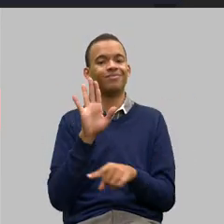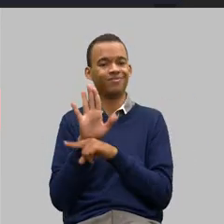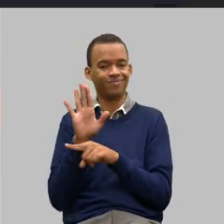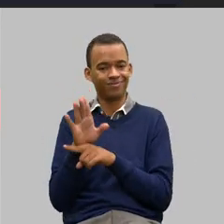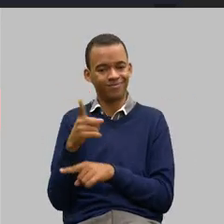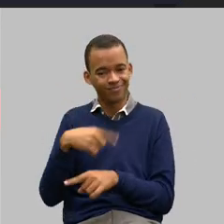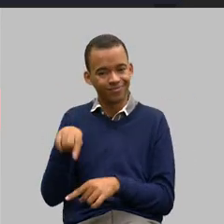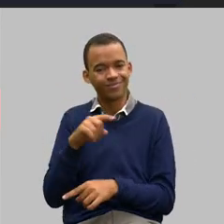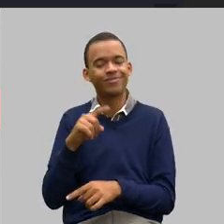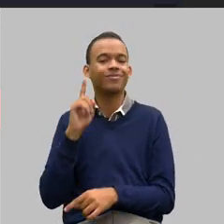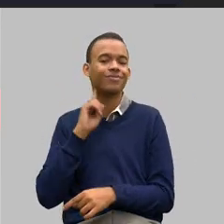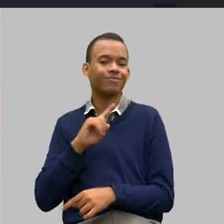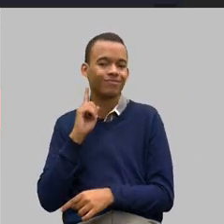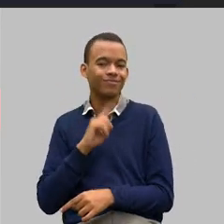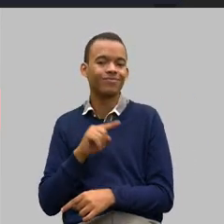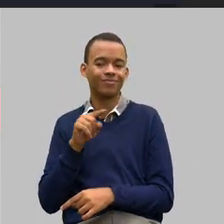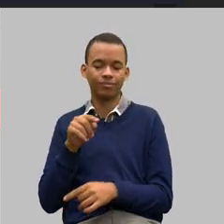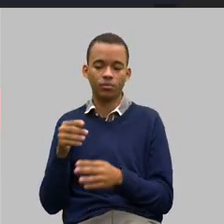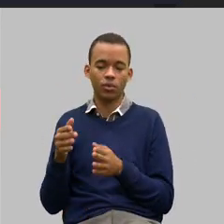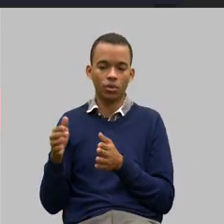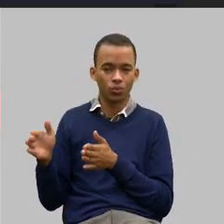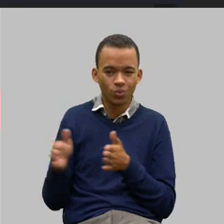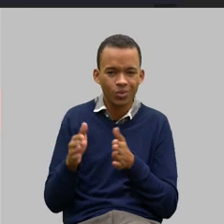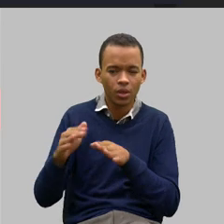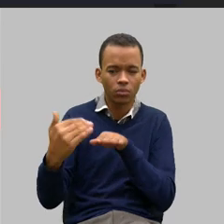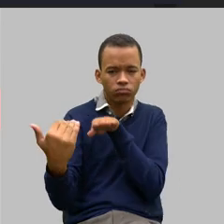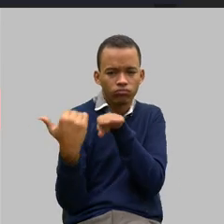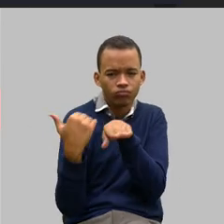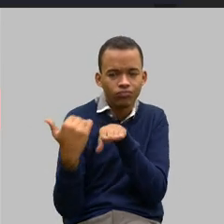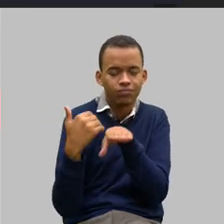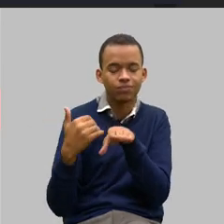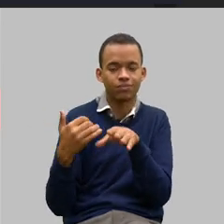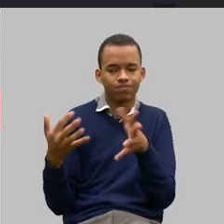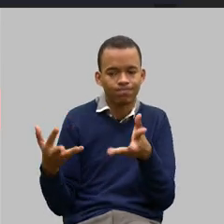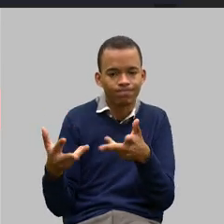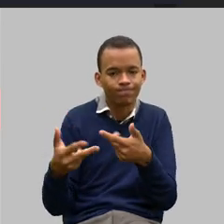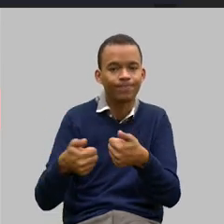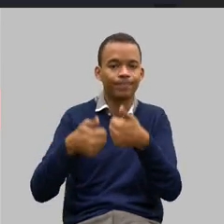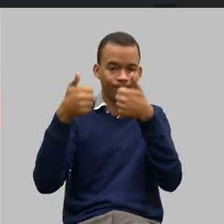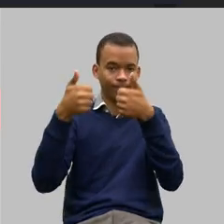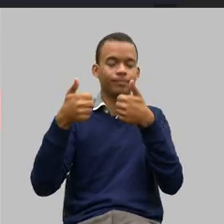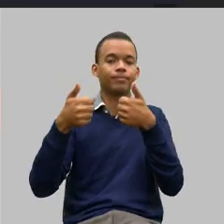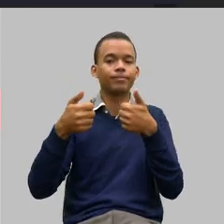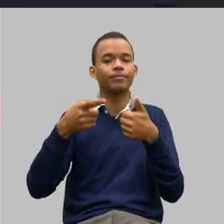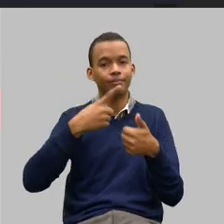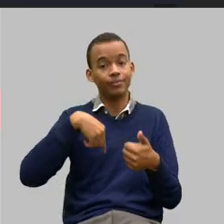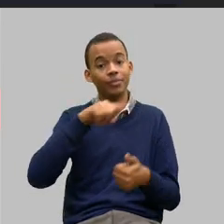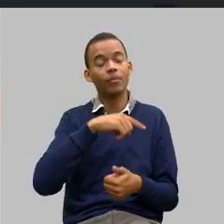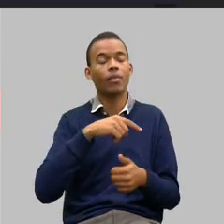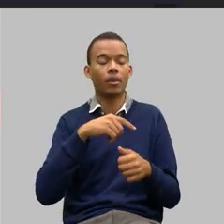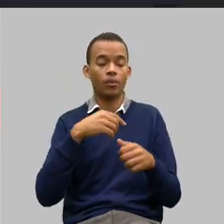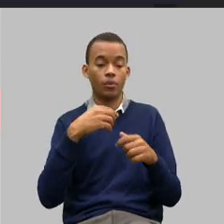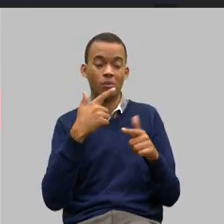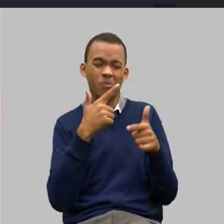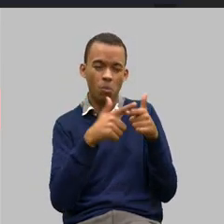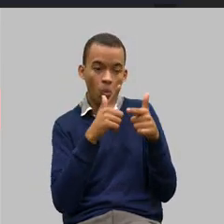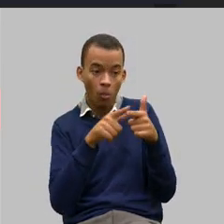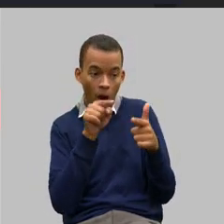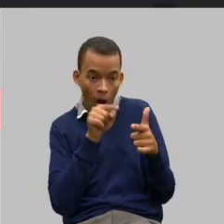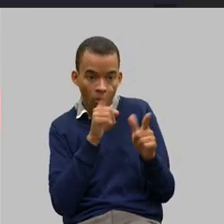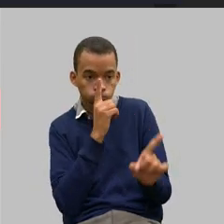melhorar a condição das nossas estradas e a gente reconhece aqui eu falo que o primeiro passo pra gente avançar com o problema é reconhecer que ele existe né então a gente